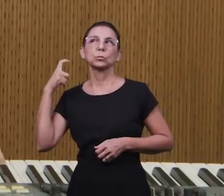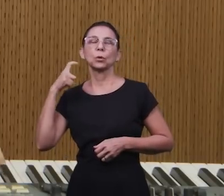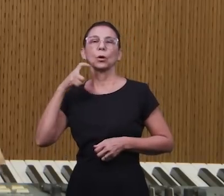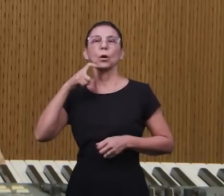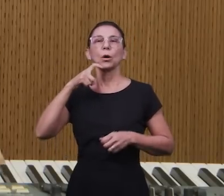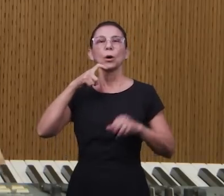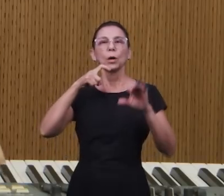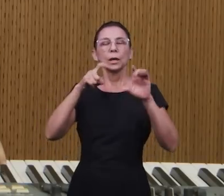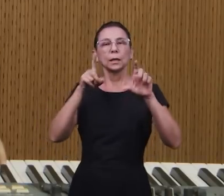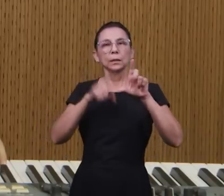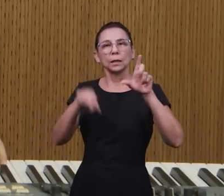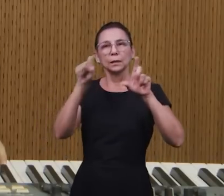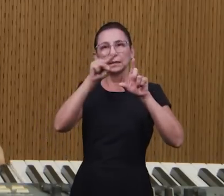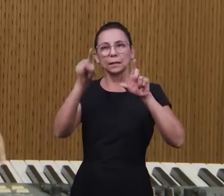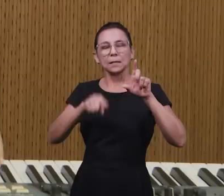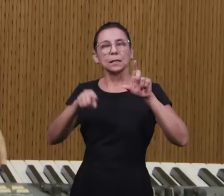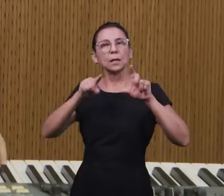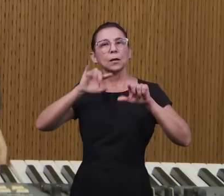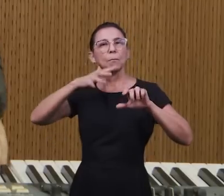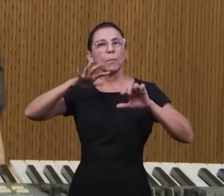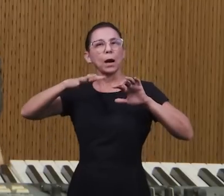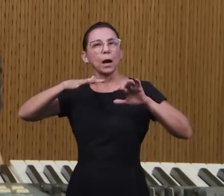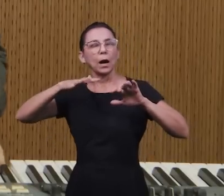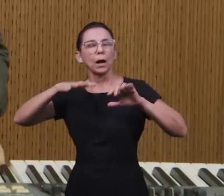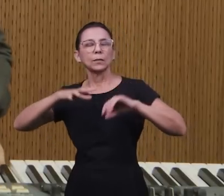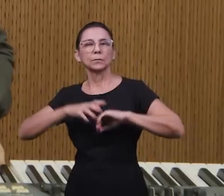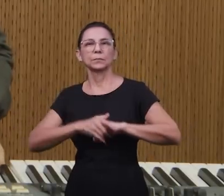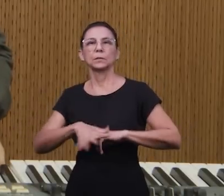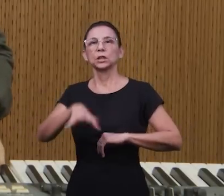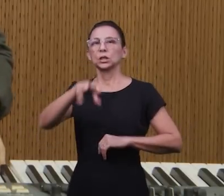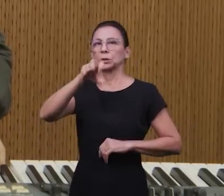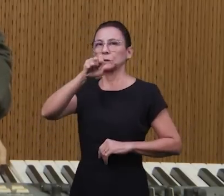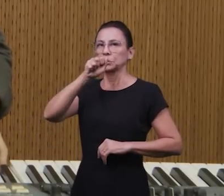própria consoante, ok? Inspirou.